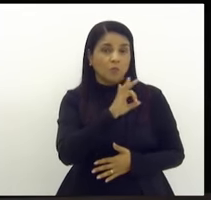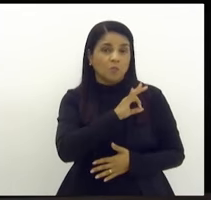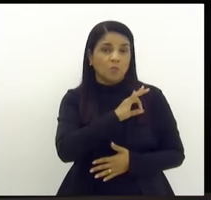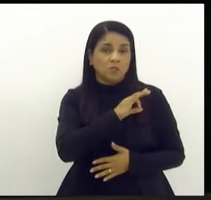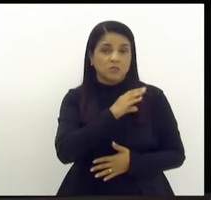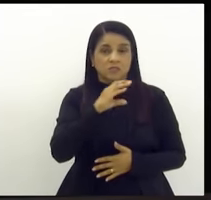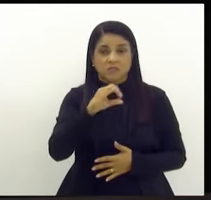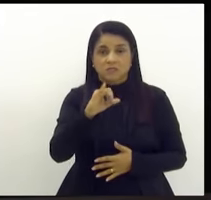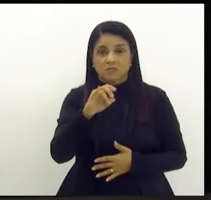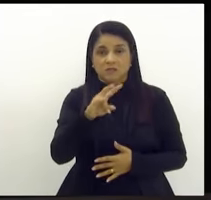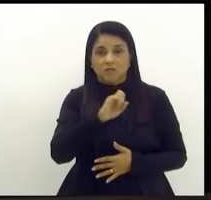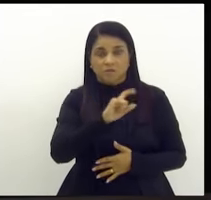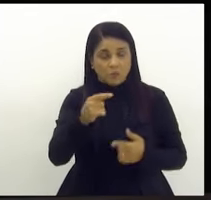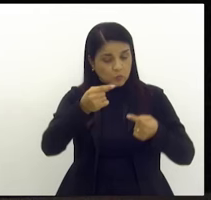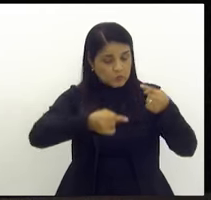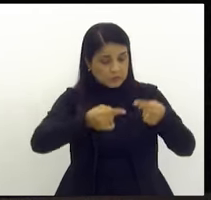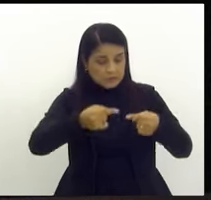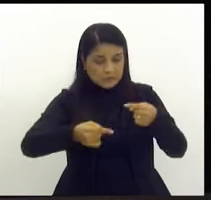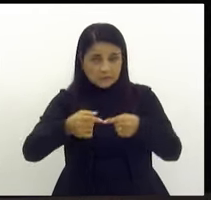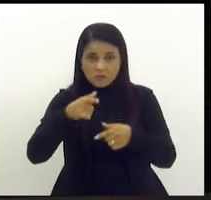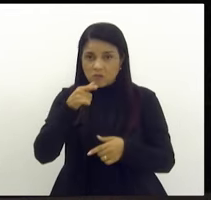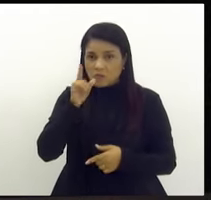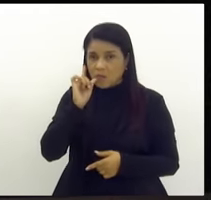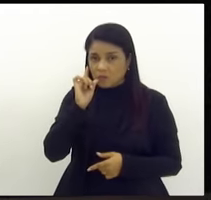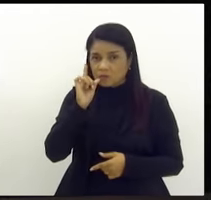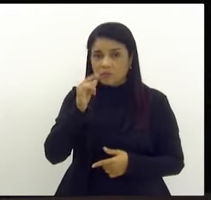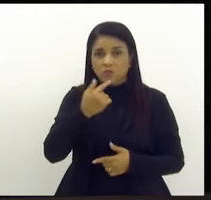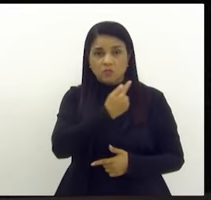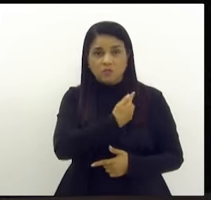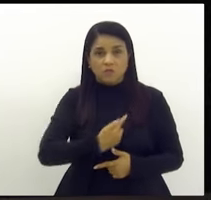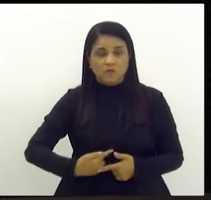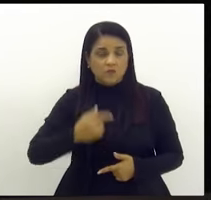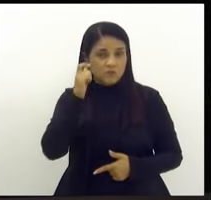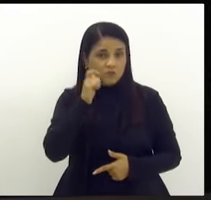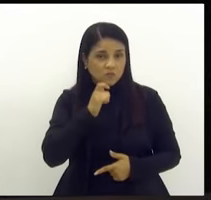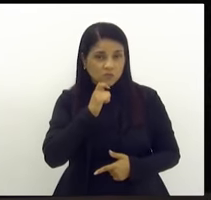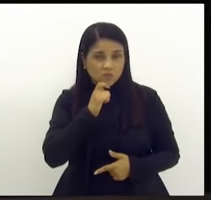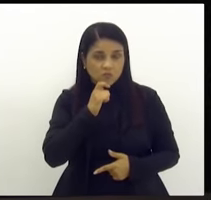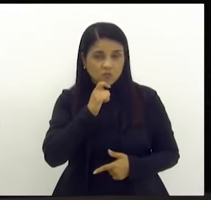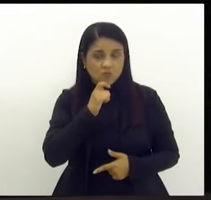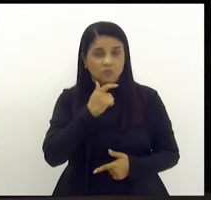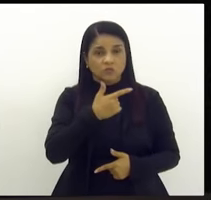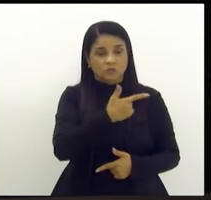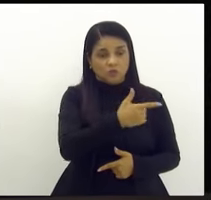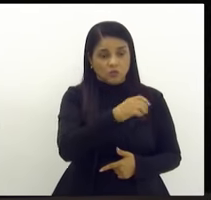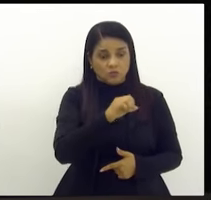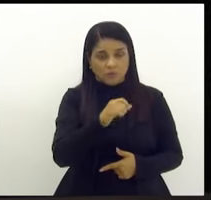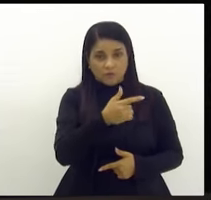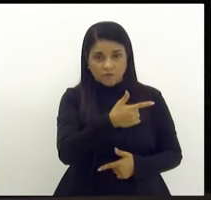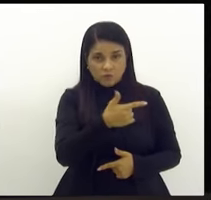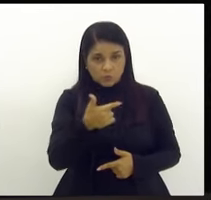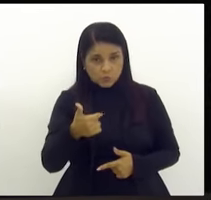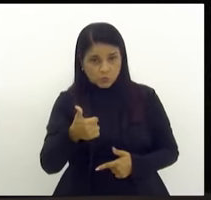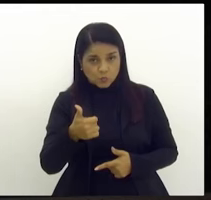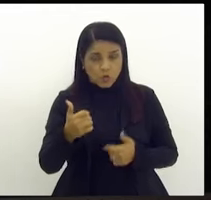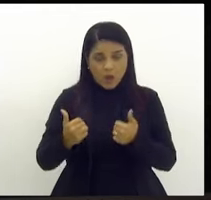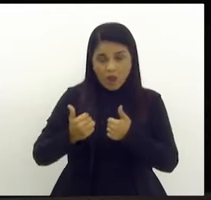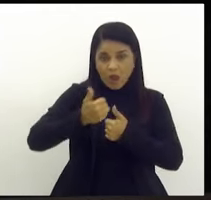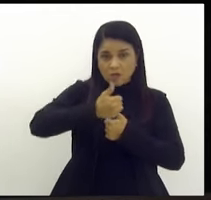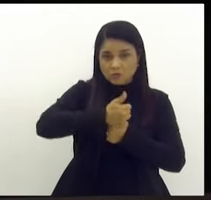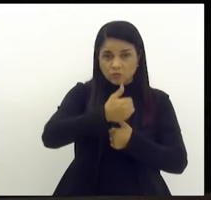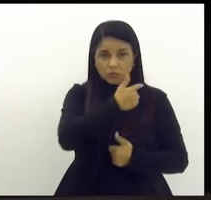intensamente discutido ontem o o governador Cláudio Castro desde 21 quando ele assumiu como